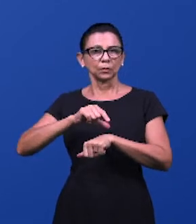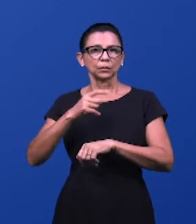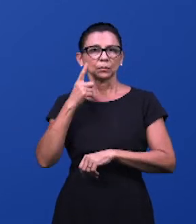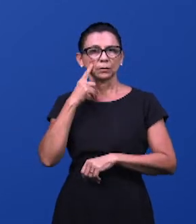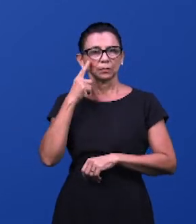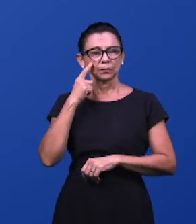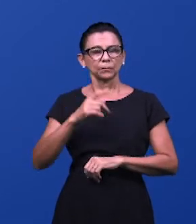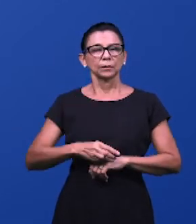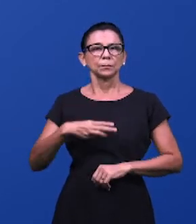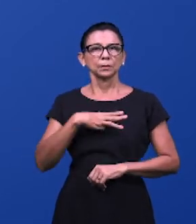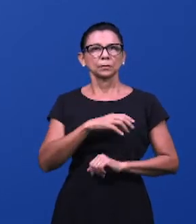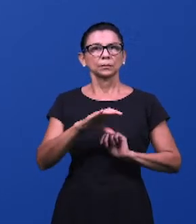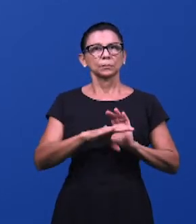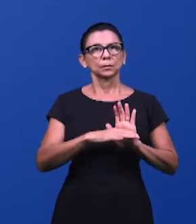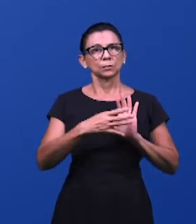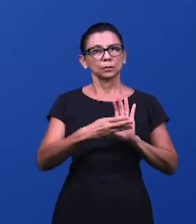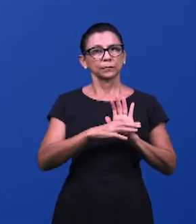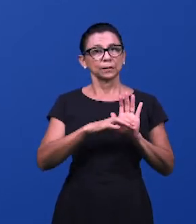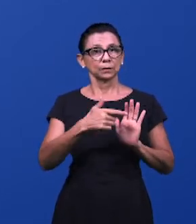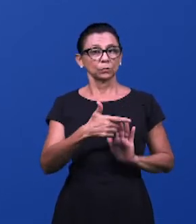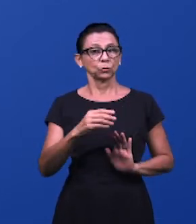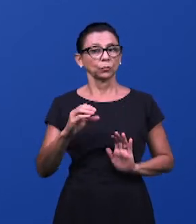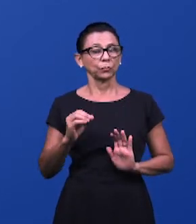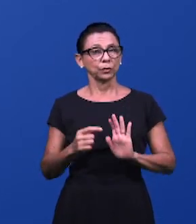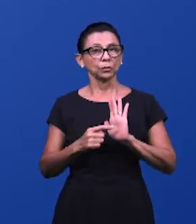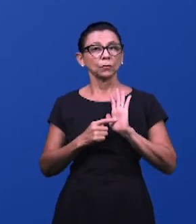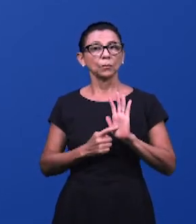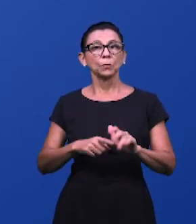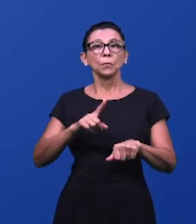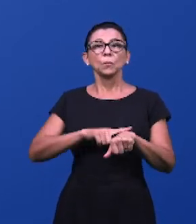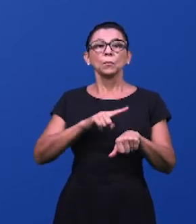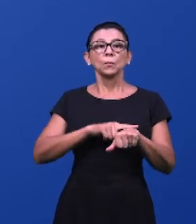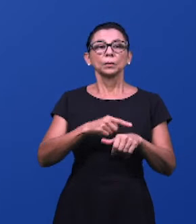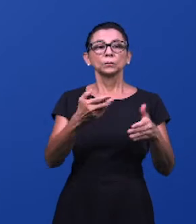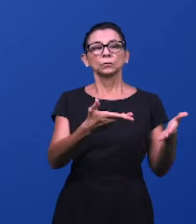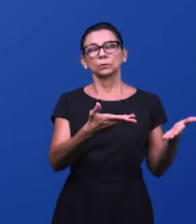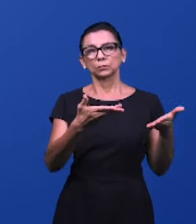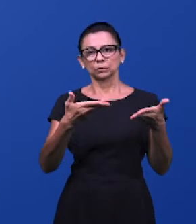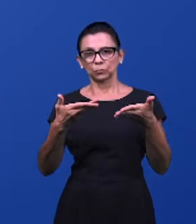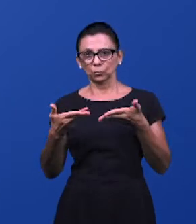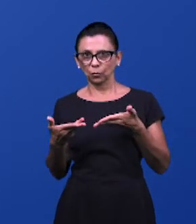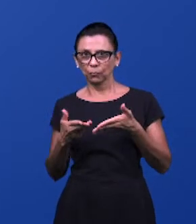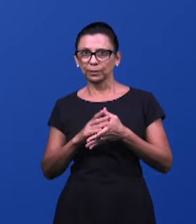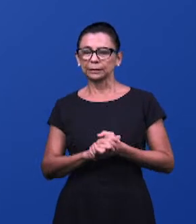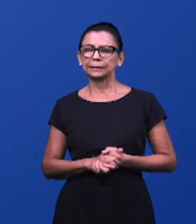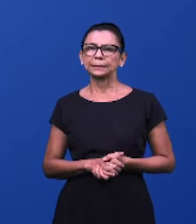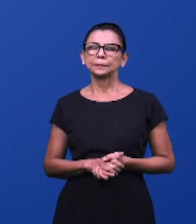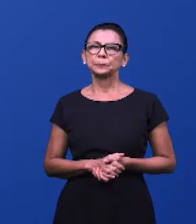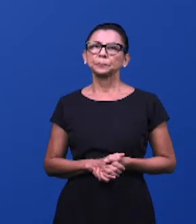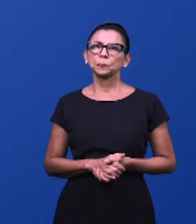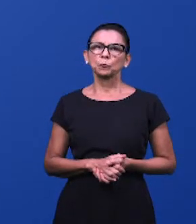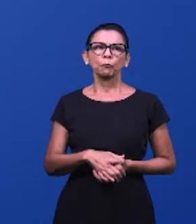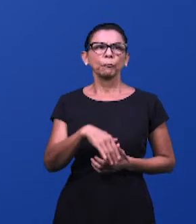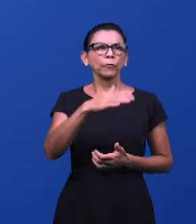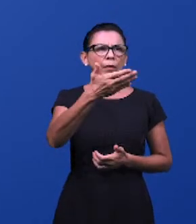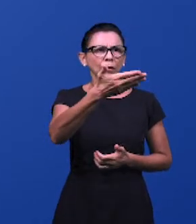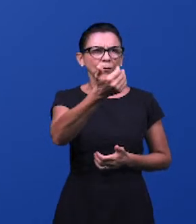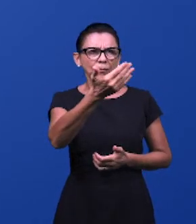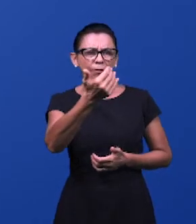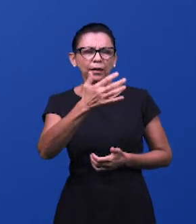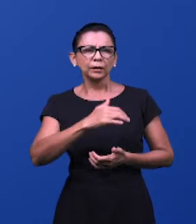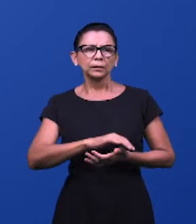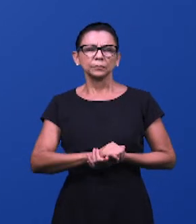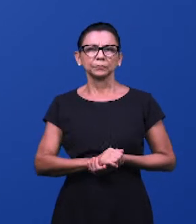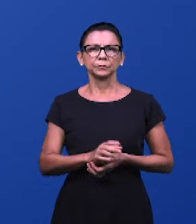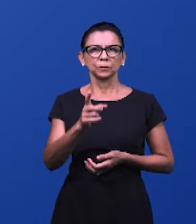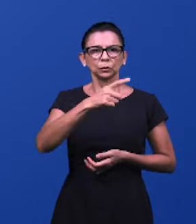capítulo 4, versículos 19 e 20, o momento em que foi feito esse convite, que diz: disse-lhes, vinde após